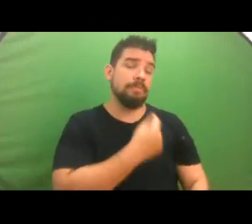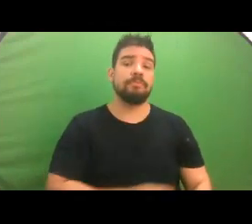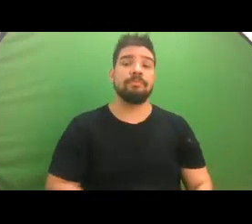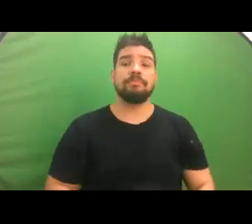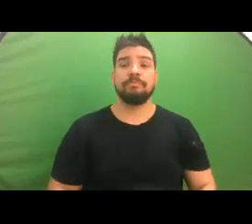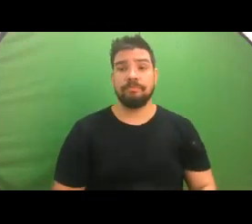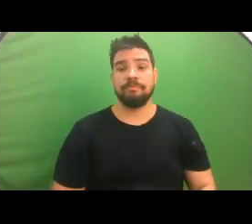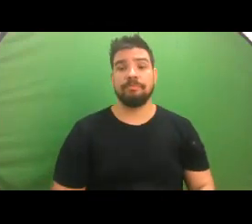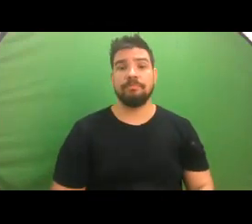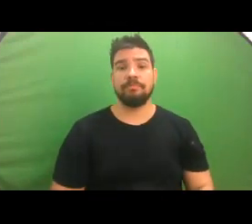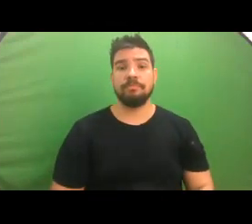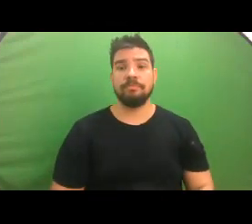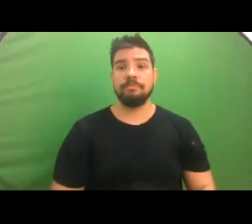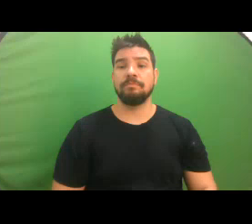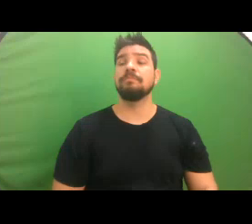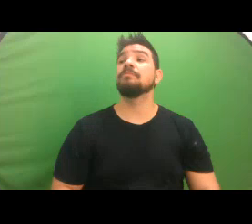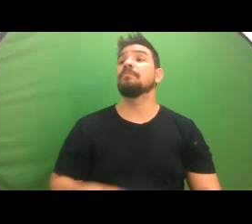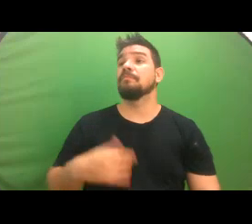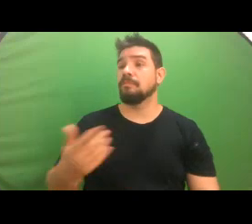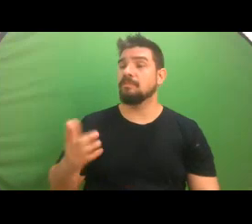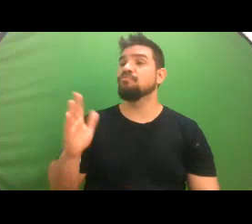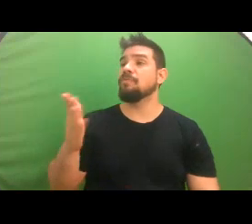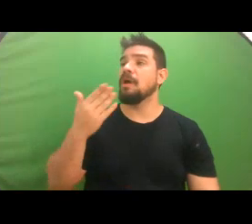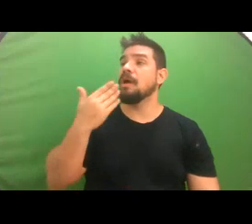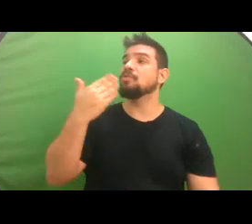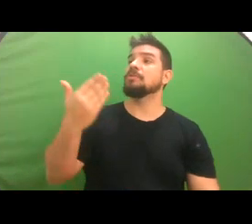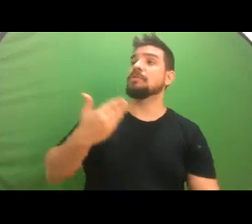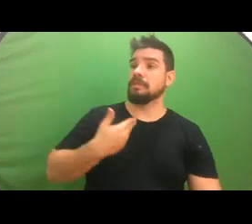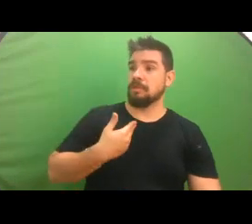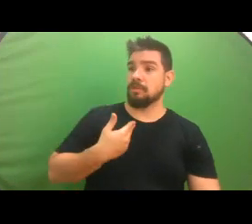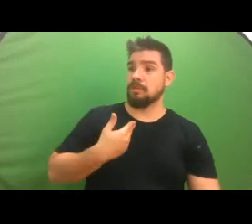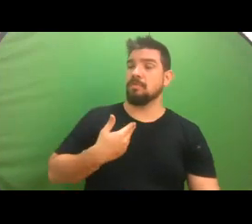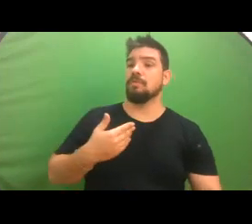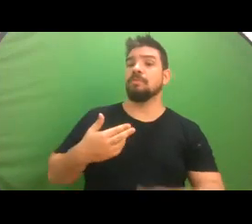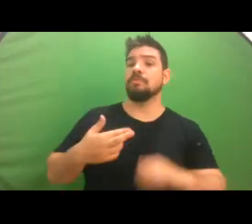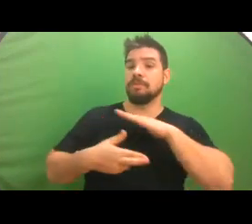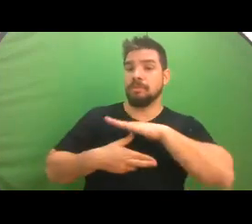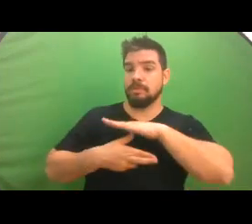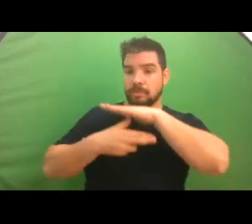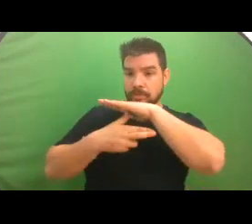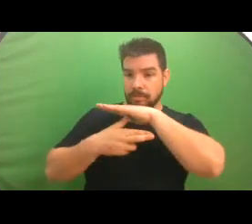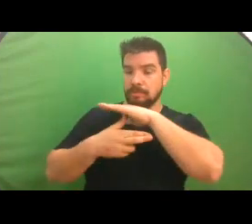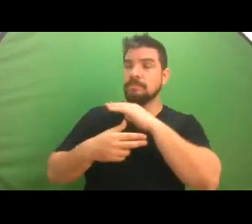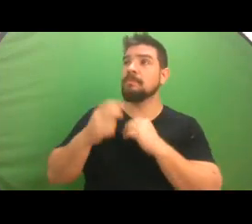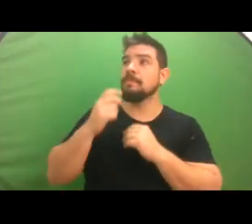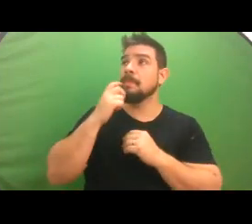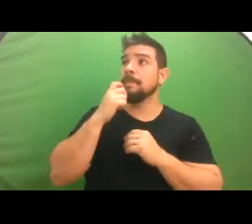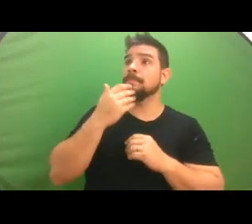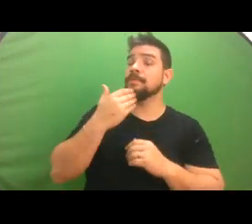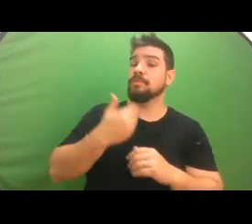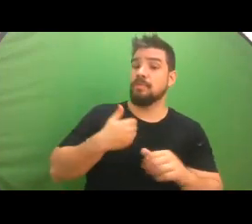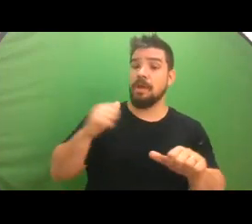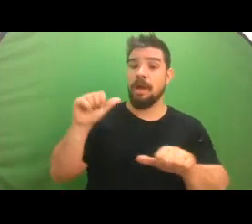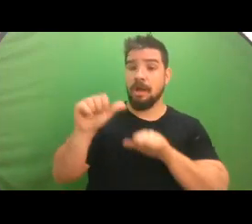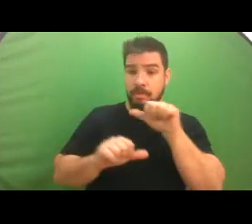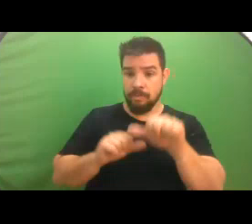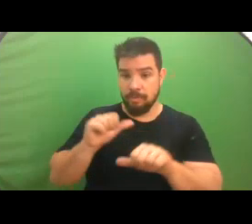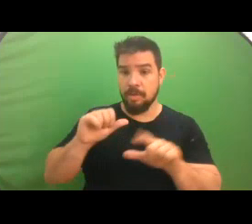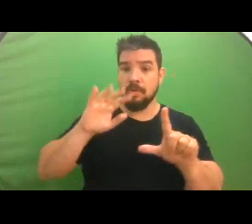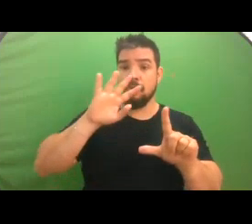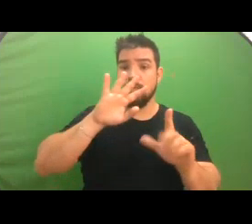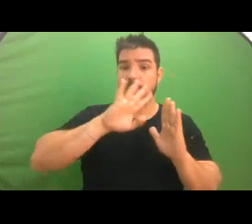Olha, eu recebi uma solicitação da Pró-Reitoria para que façamos a alteração do